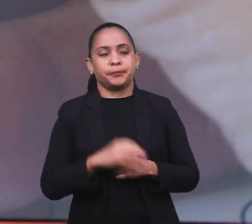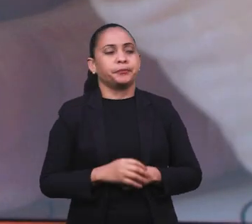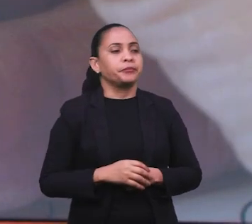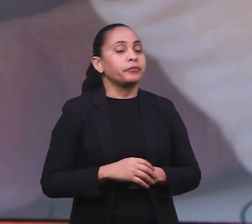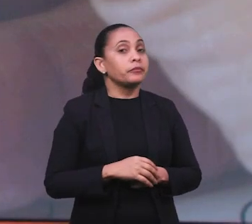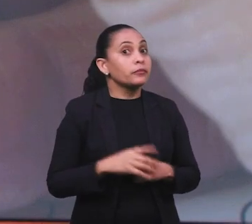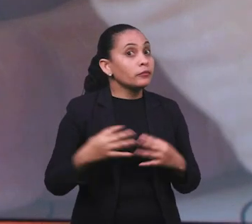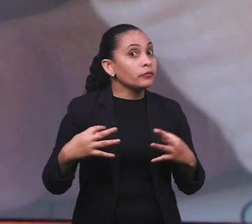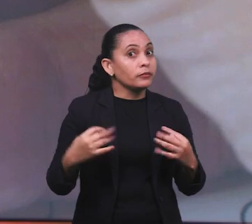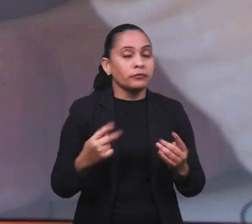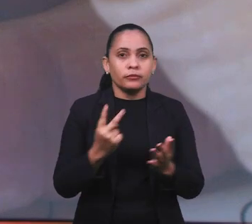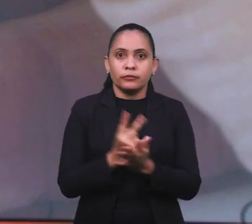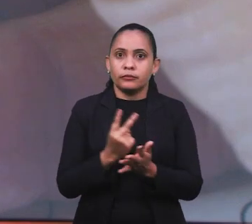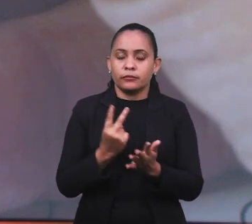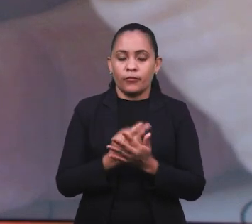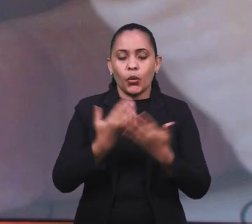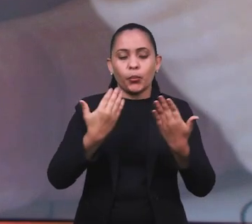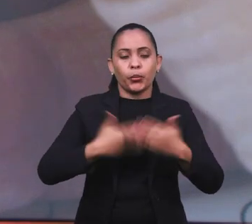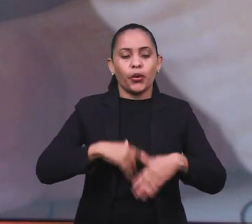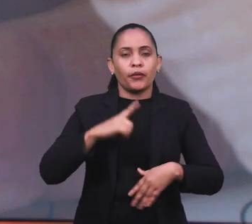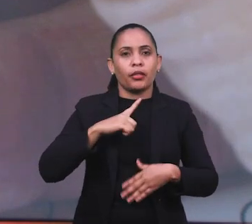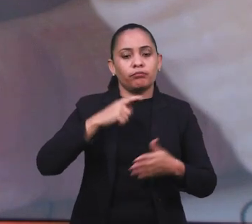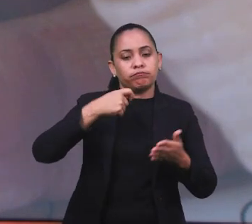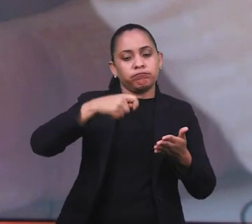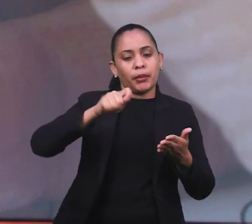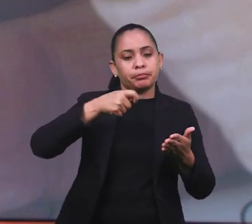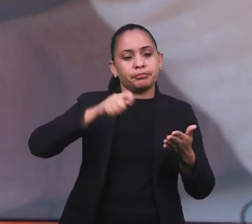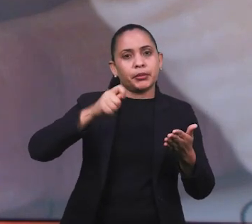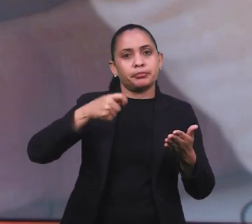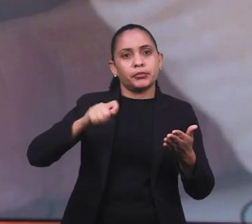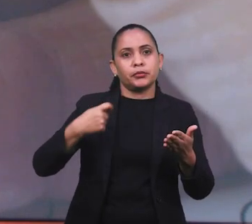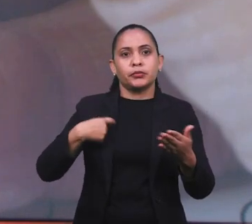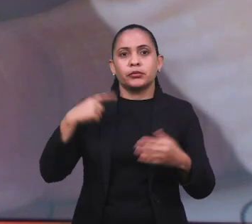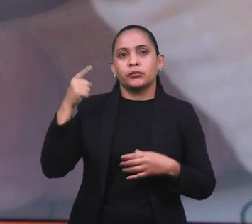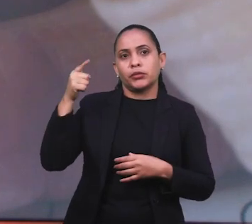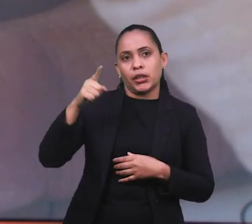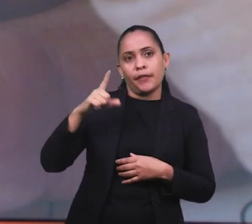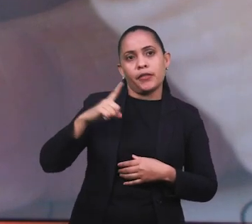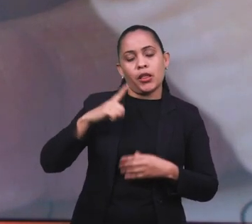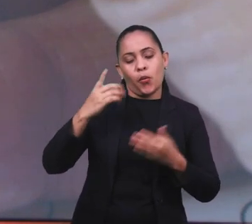praticamente todas as provas são provas o quê? Escritas. Você vai